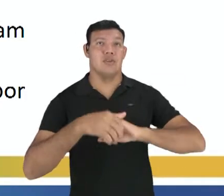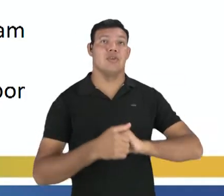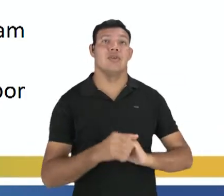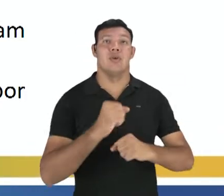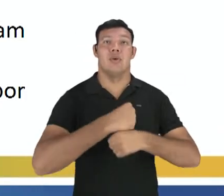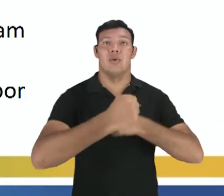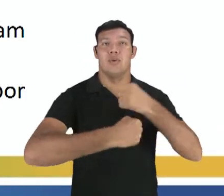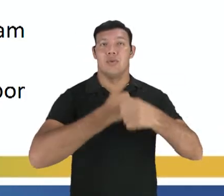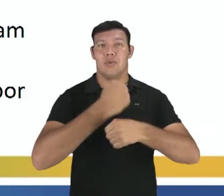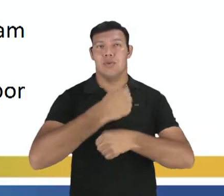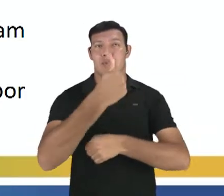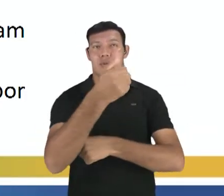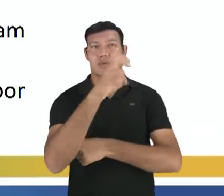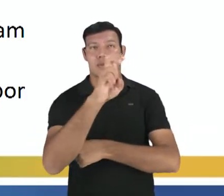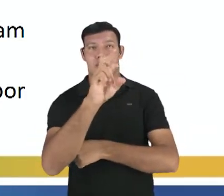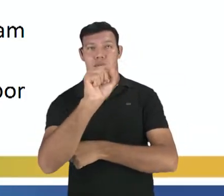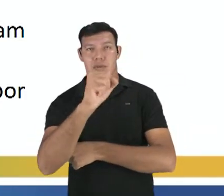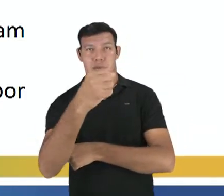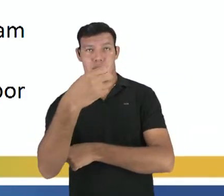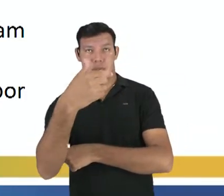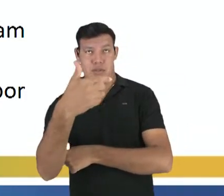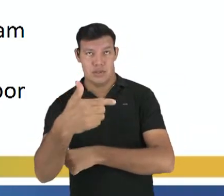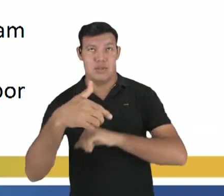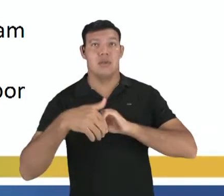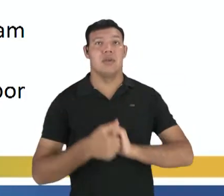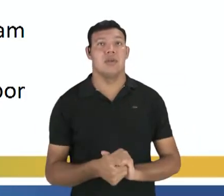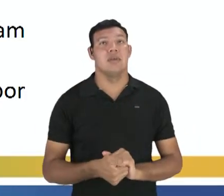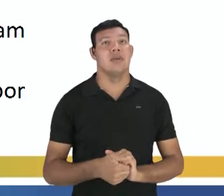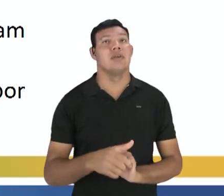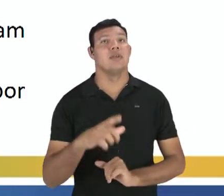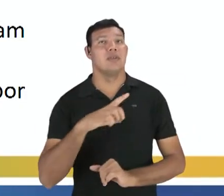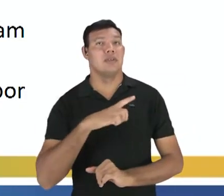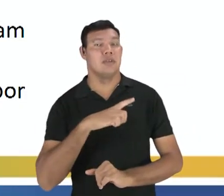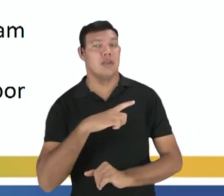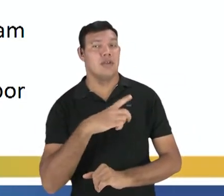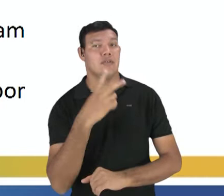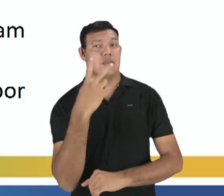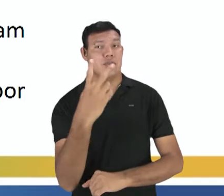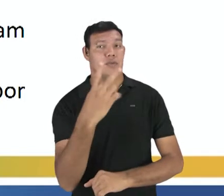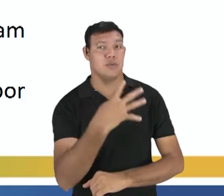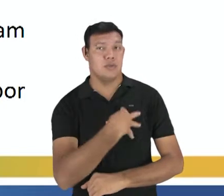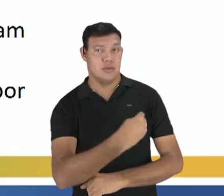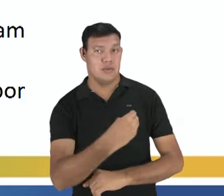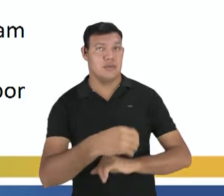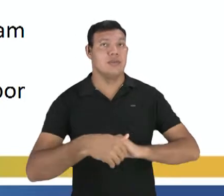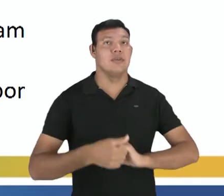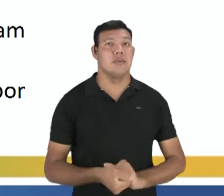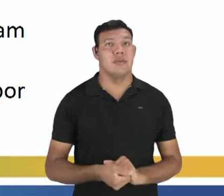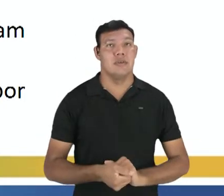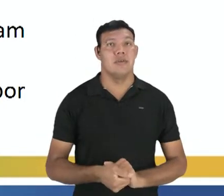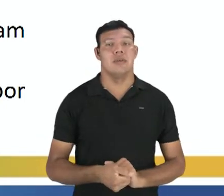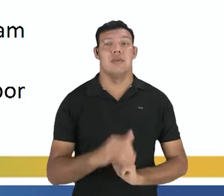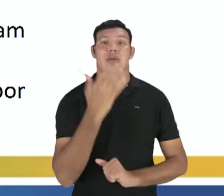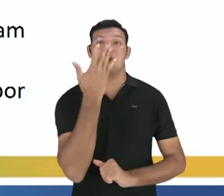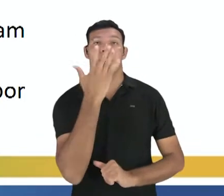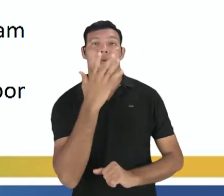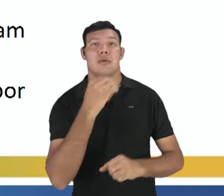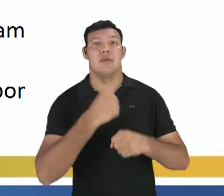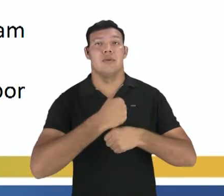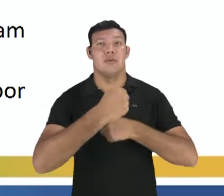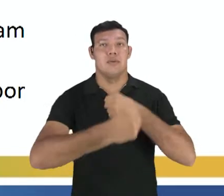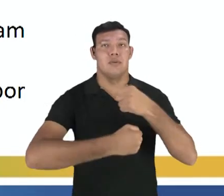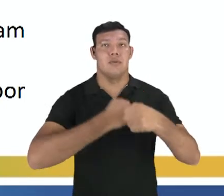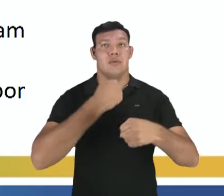Shakespeare, quando ele casou e teve seus filhos, Susana sendo a mais velha. Em fevereiro de